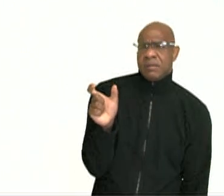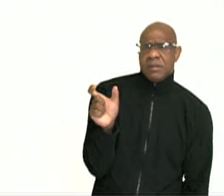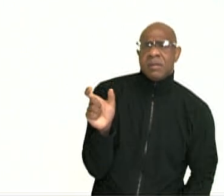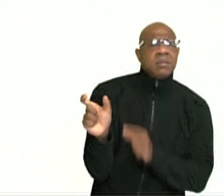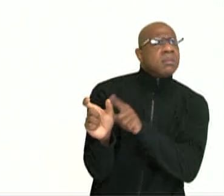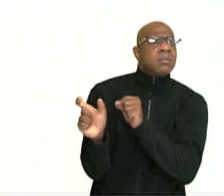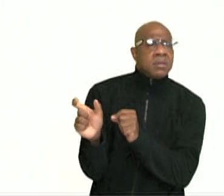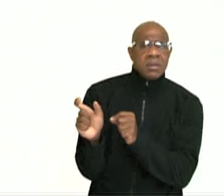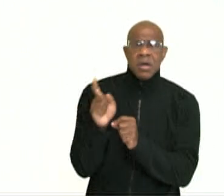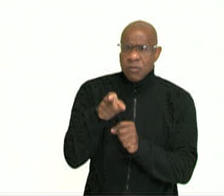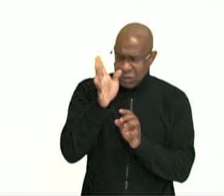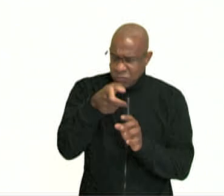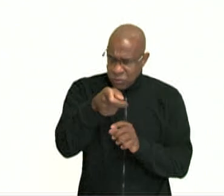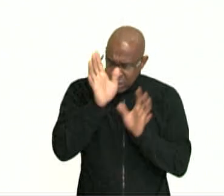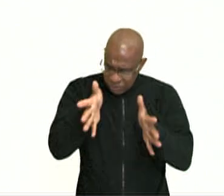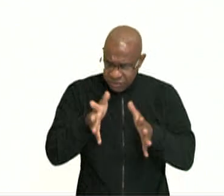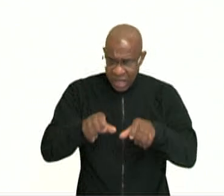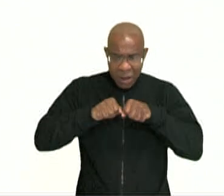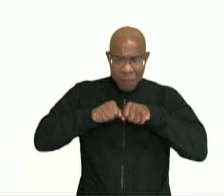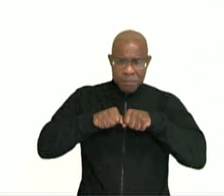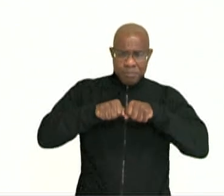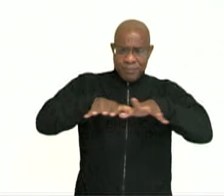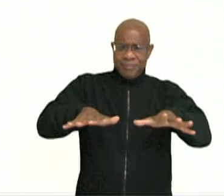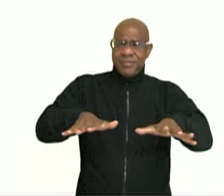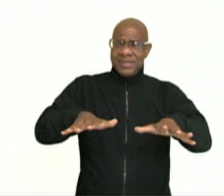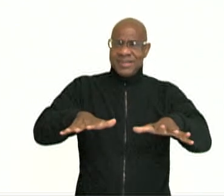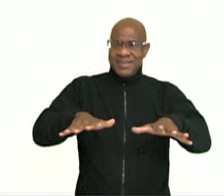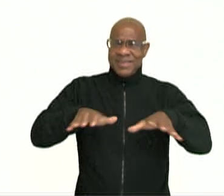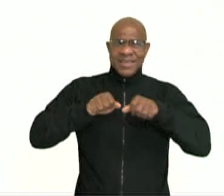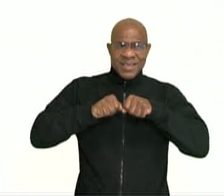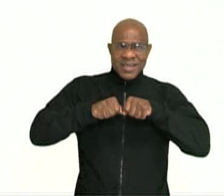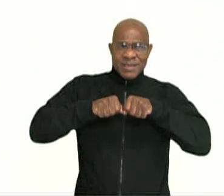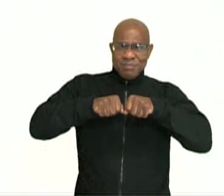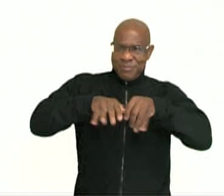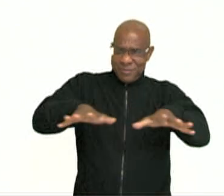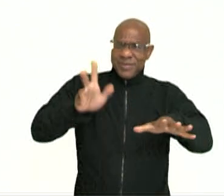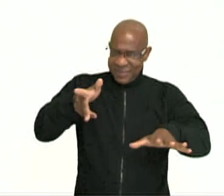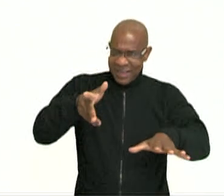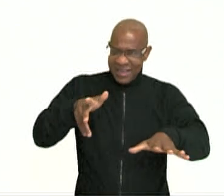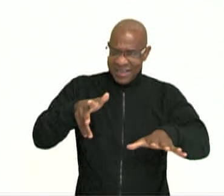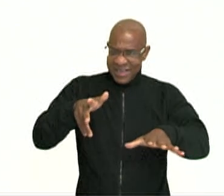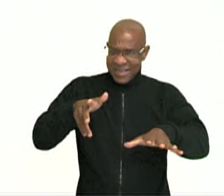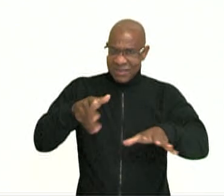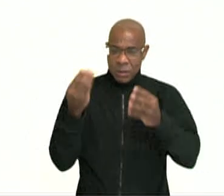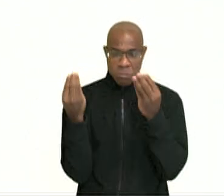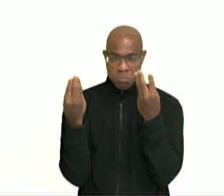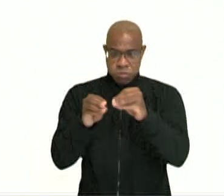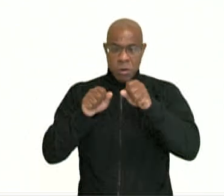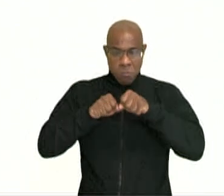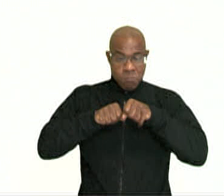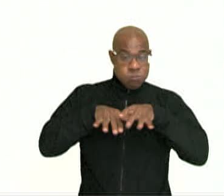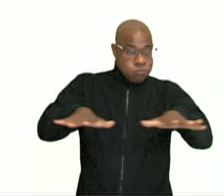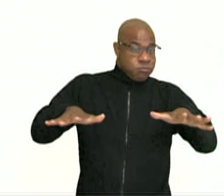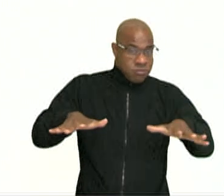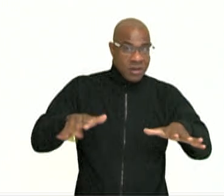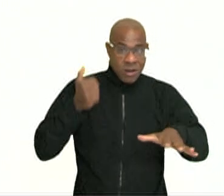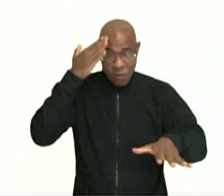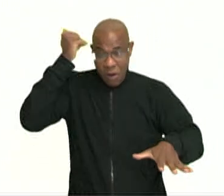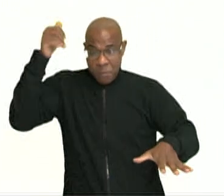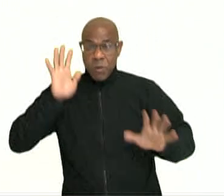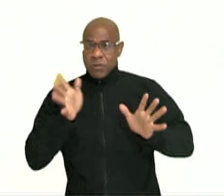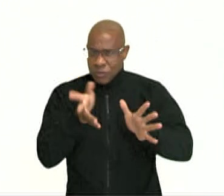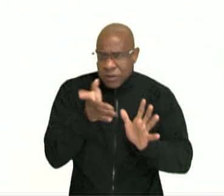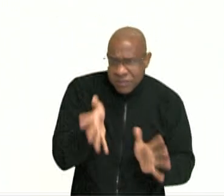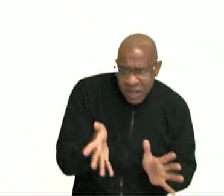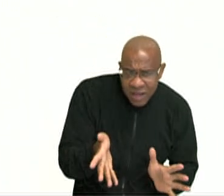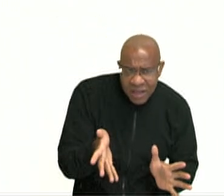já compartilhou algo em rede social que viralizou? Aqui a iconografia mostrando a rede. Conversa com alguém,